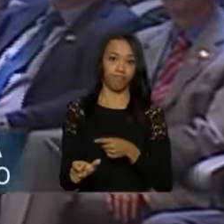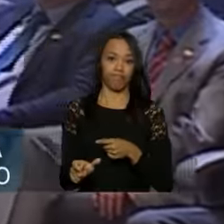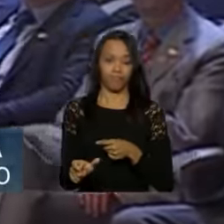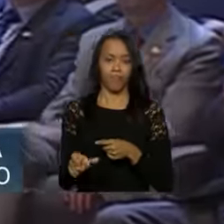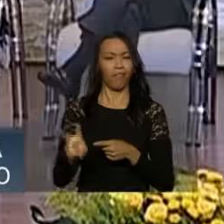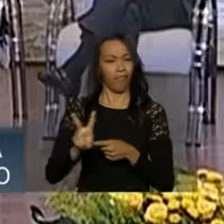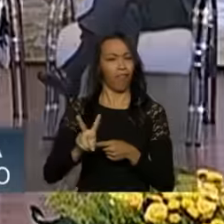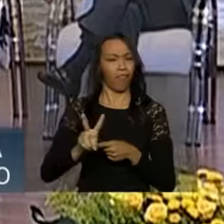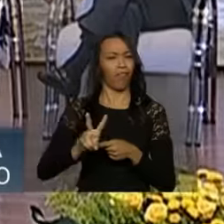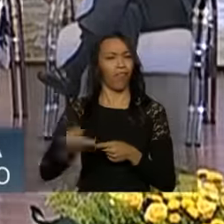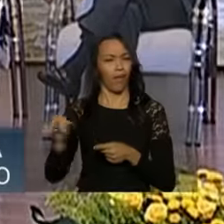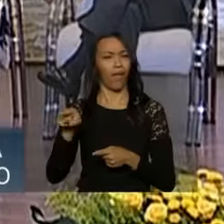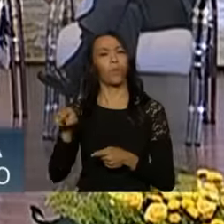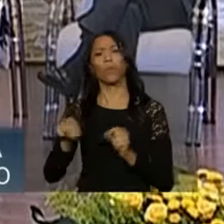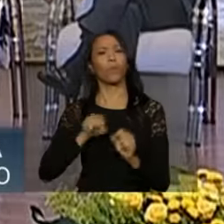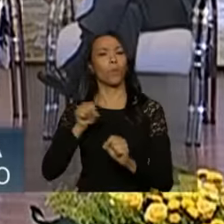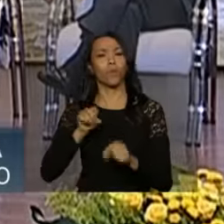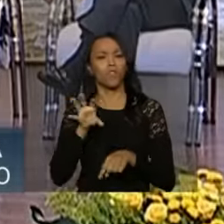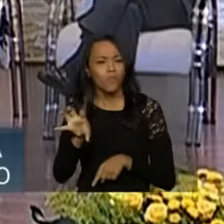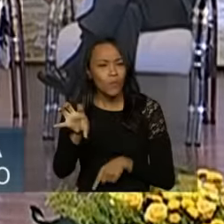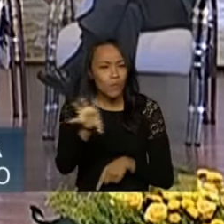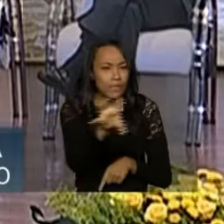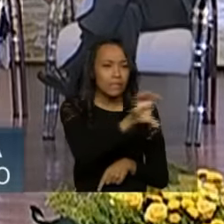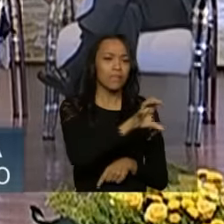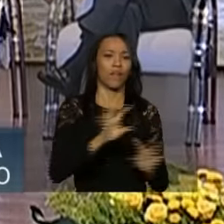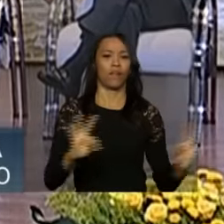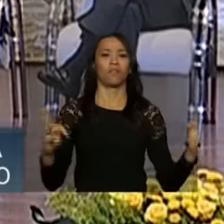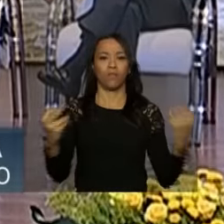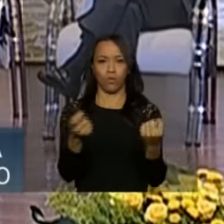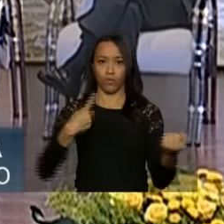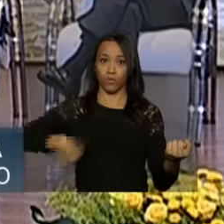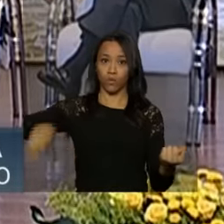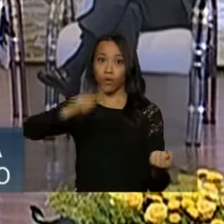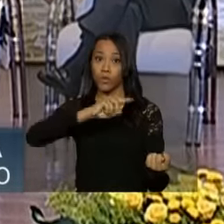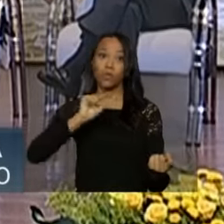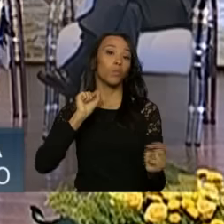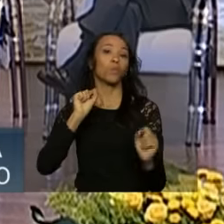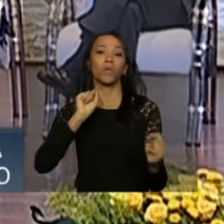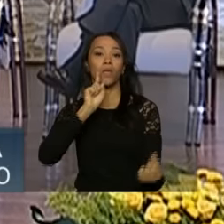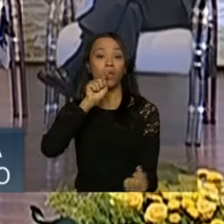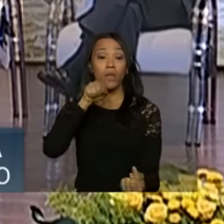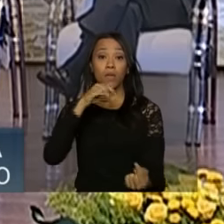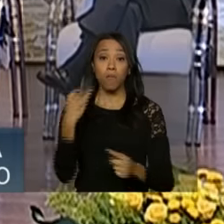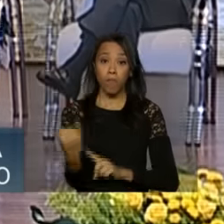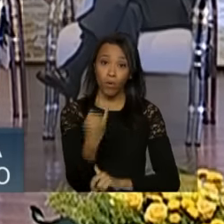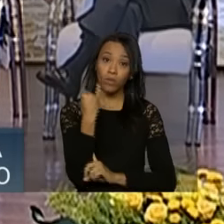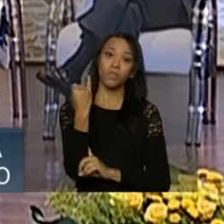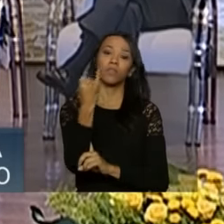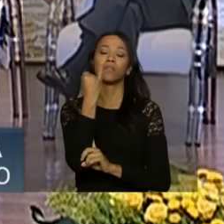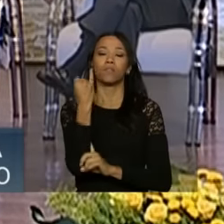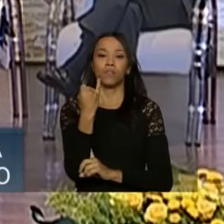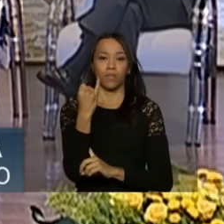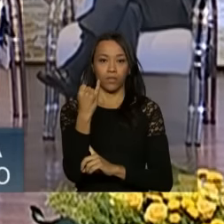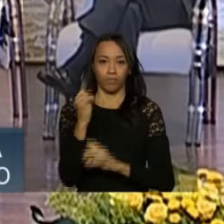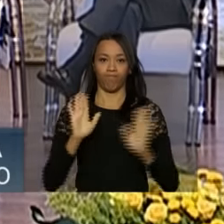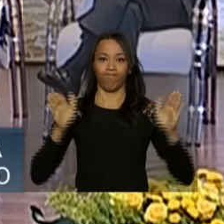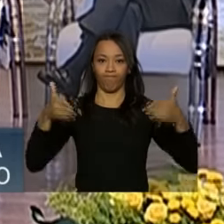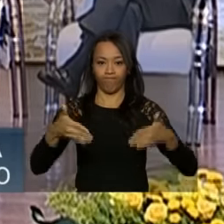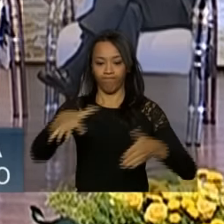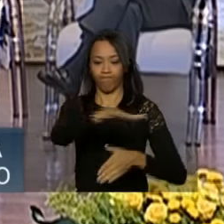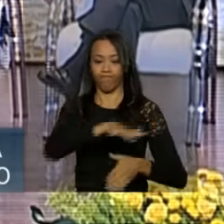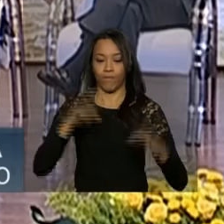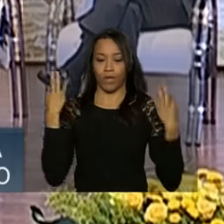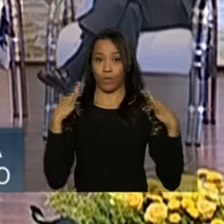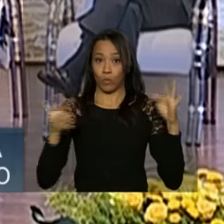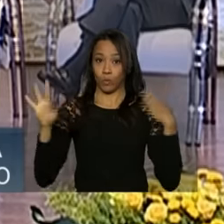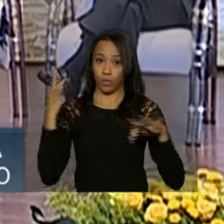o Henrique vai convencer a todos nós da importância do turismo. Mas não é convencer a todos